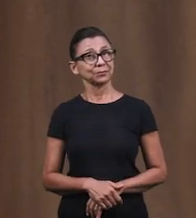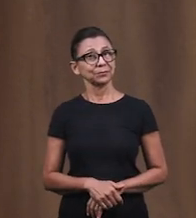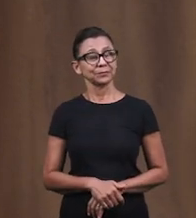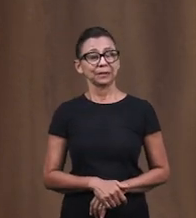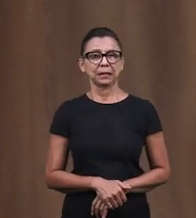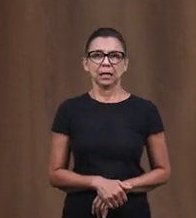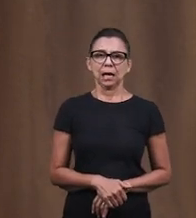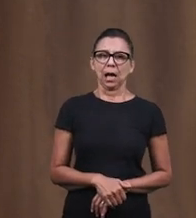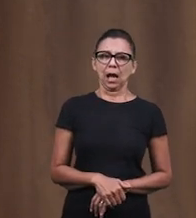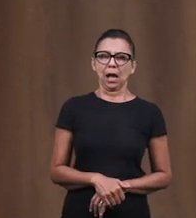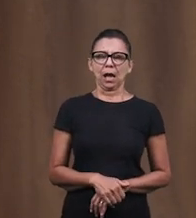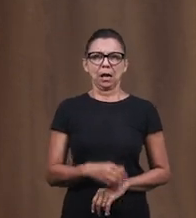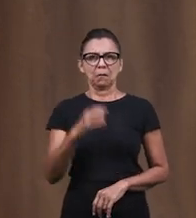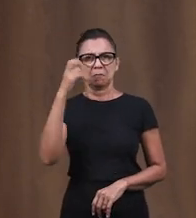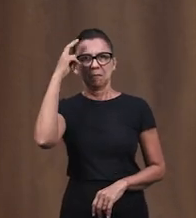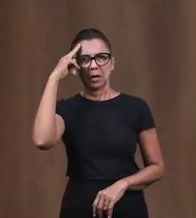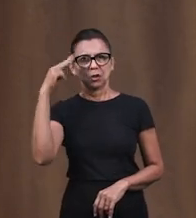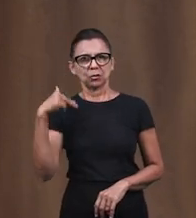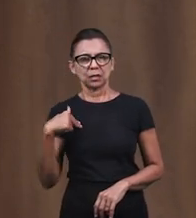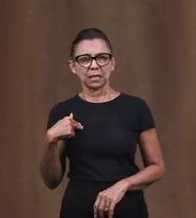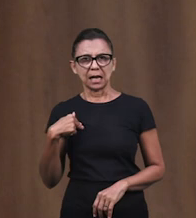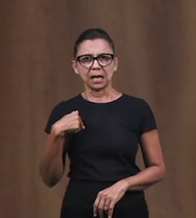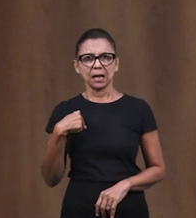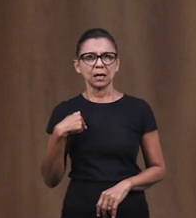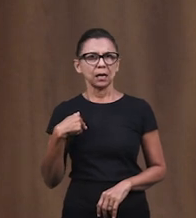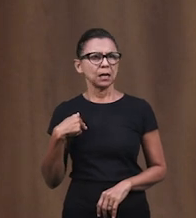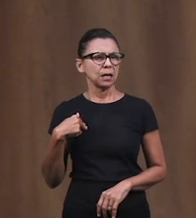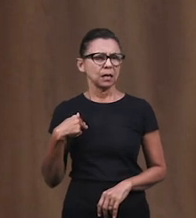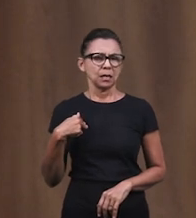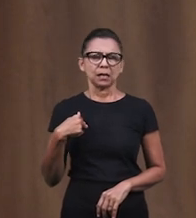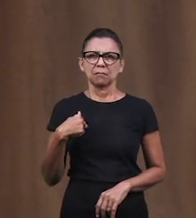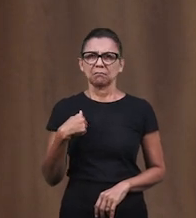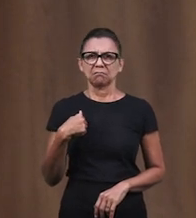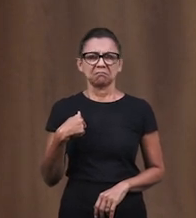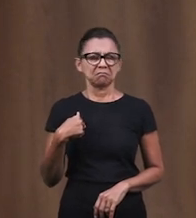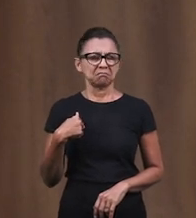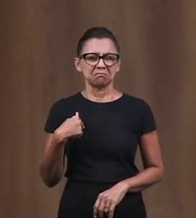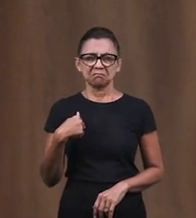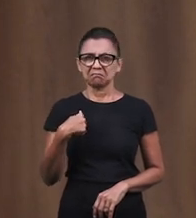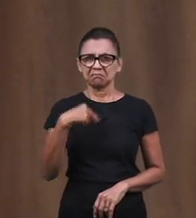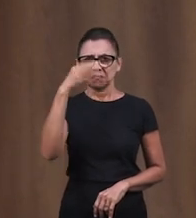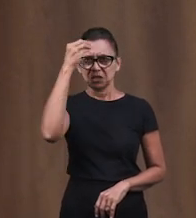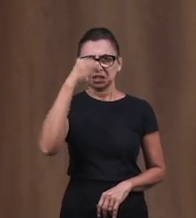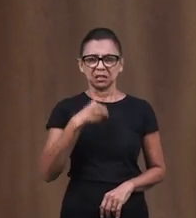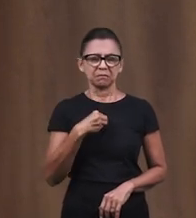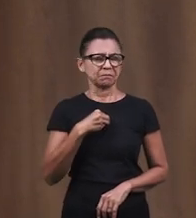não se abalou com todos os problemas que ele viveu. O pecado,